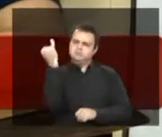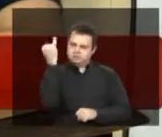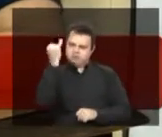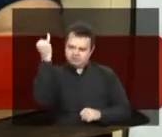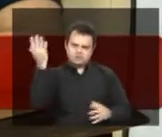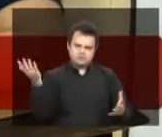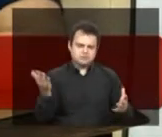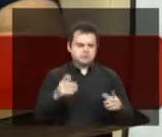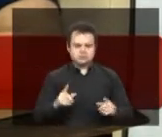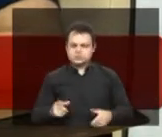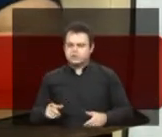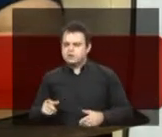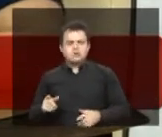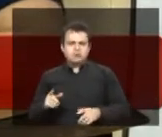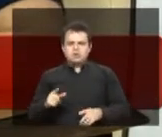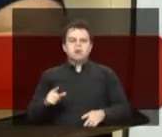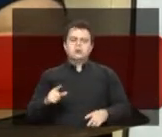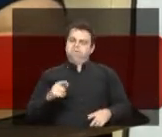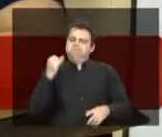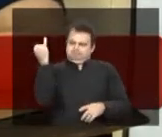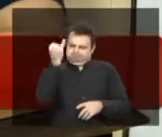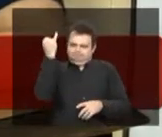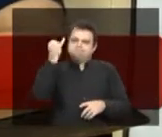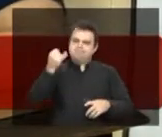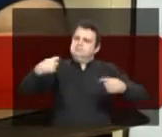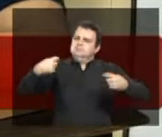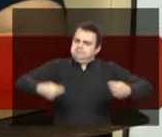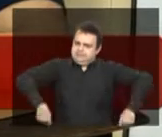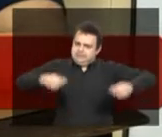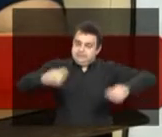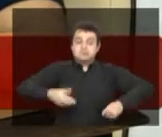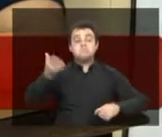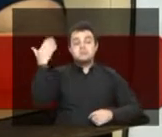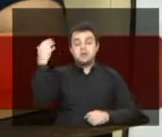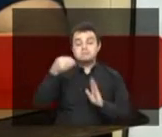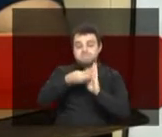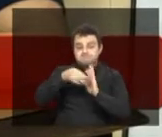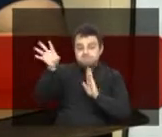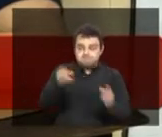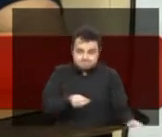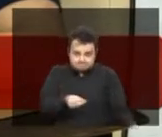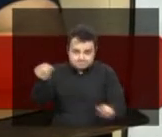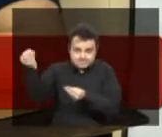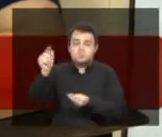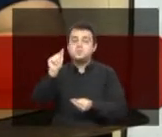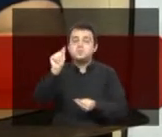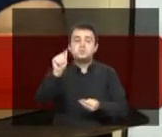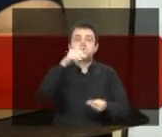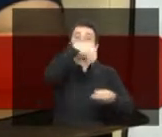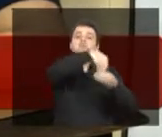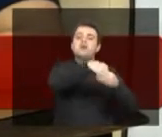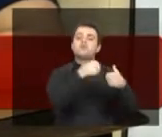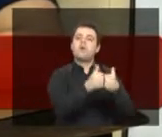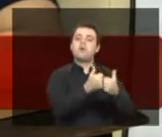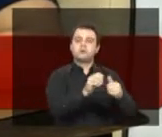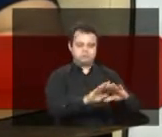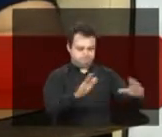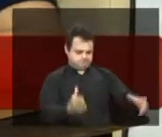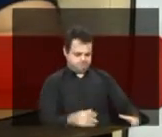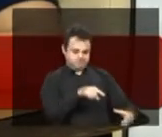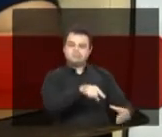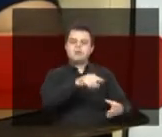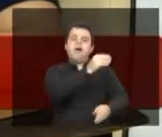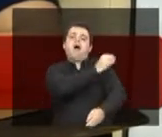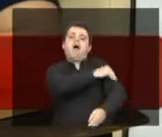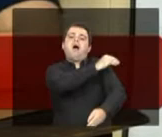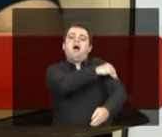também é importante. Para você ter ideia, eu fiz indicação para que colocasse álcool em gel dentro dos ônibus. Ué,